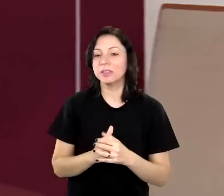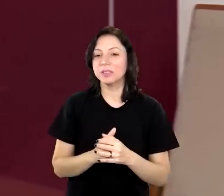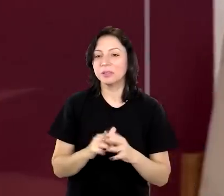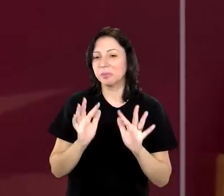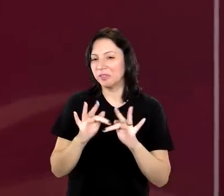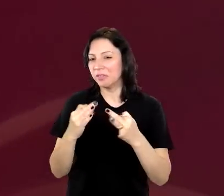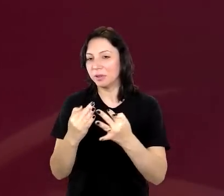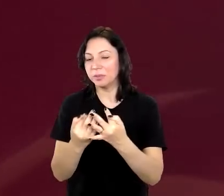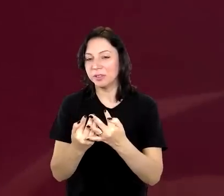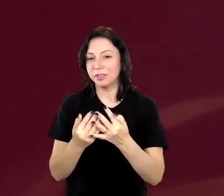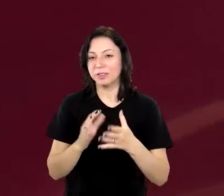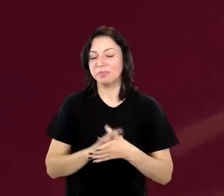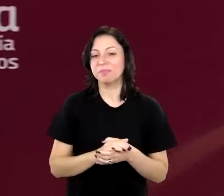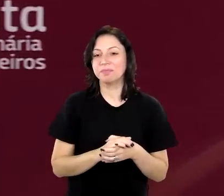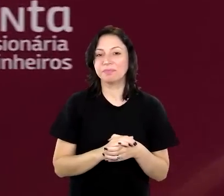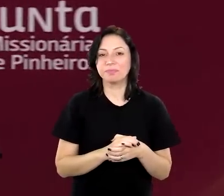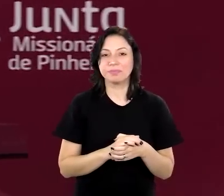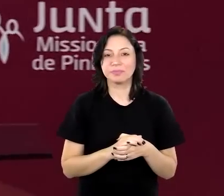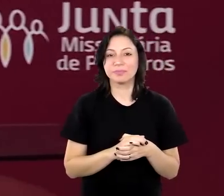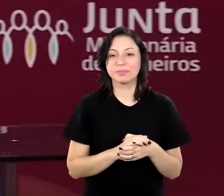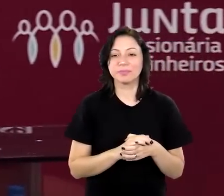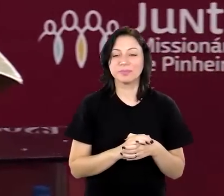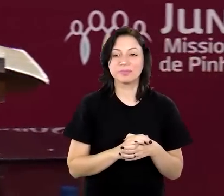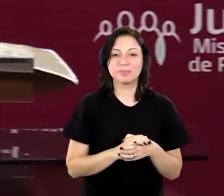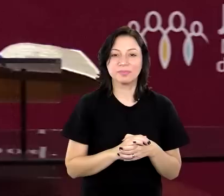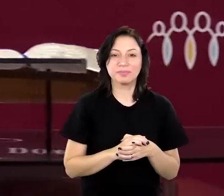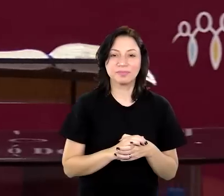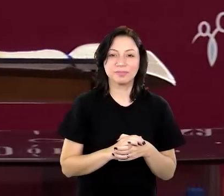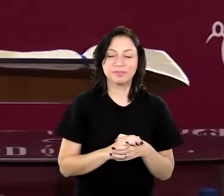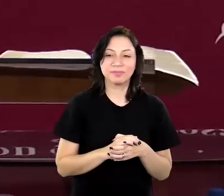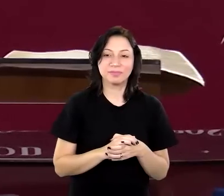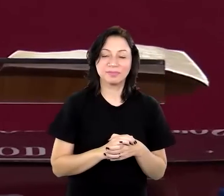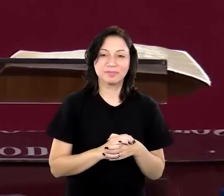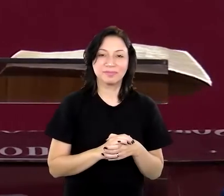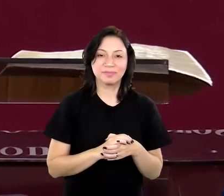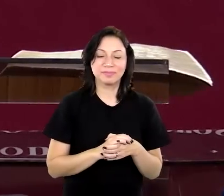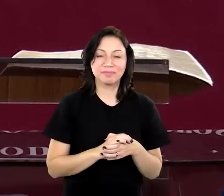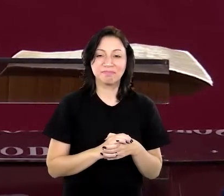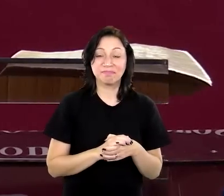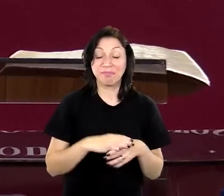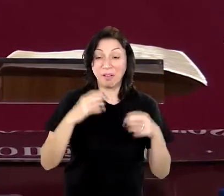Os cunhados, minha filha, estudou tanto,